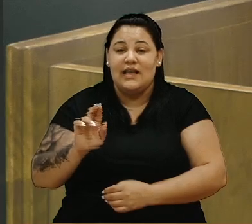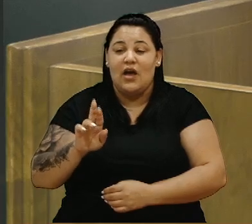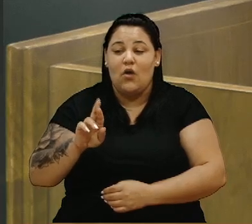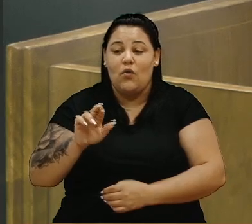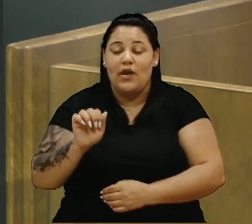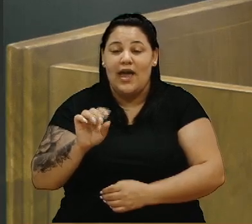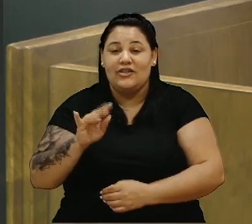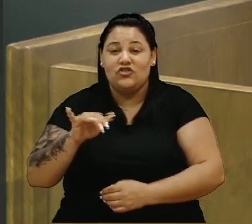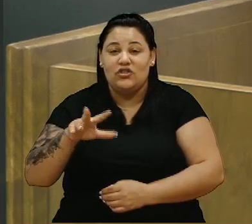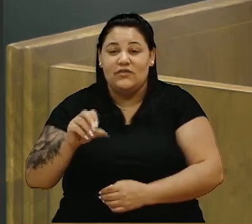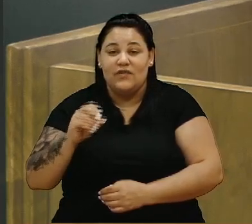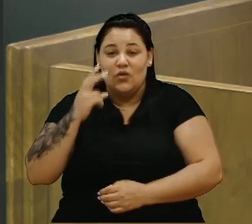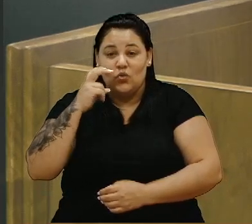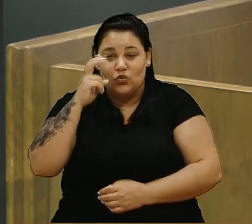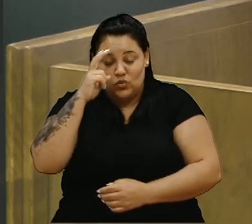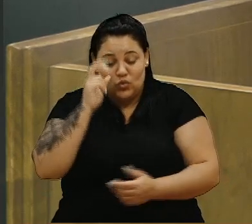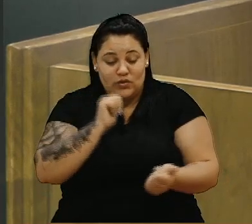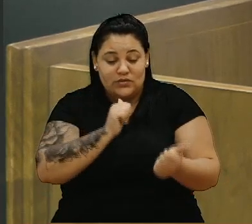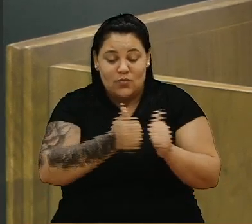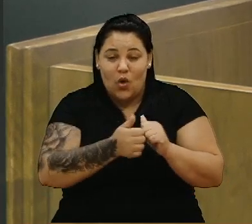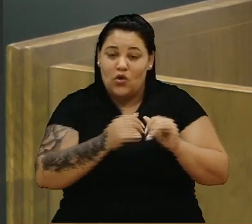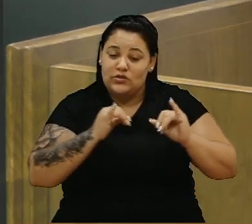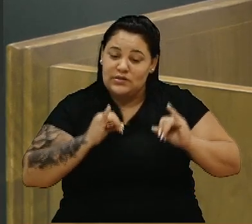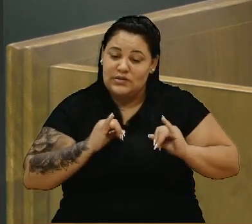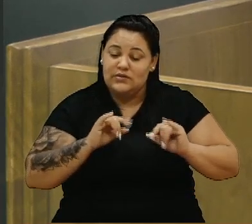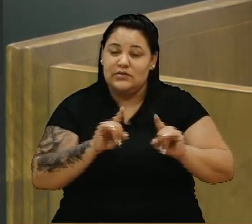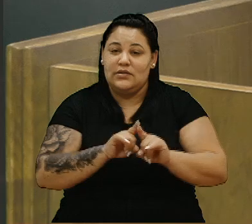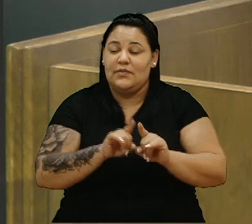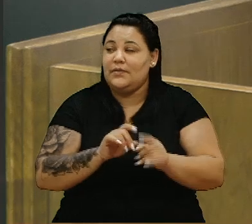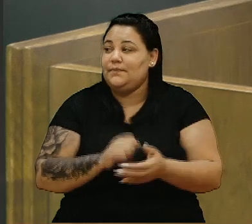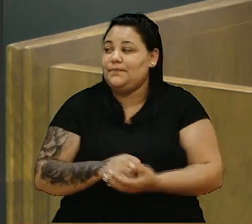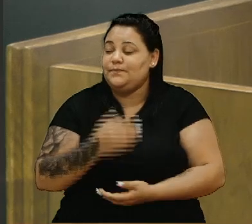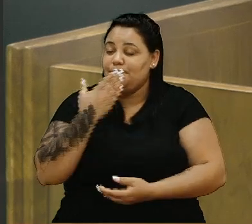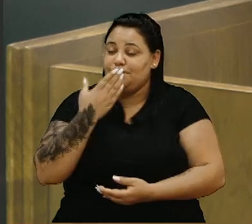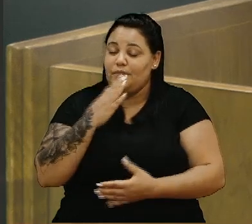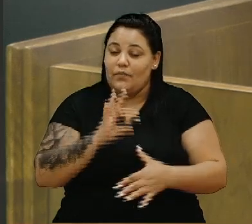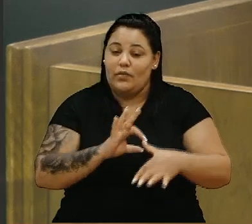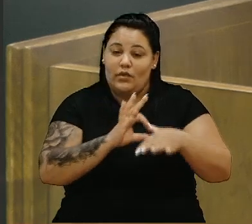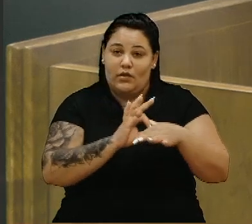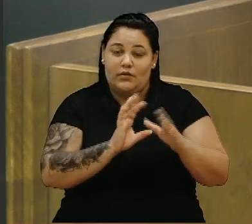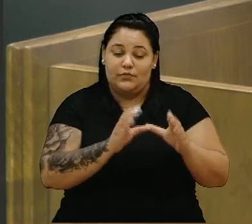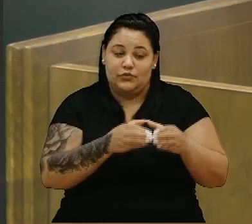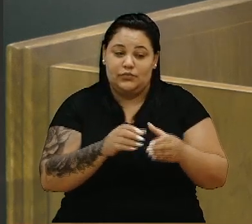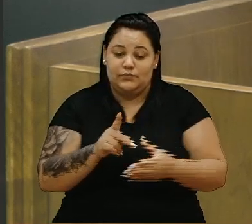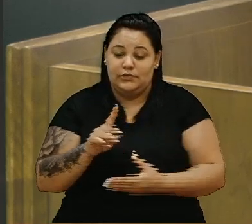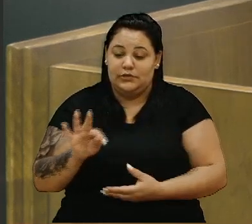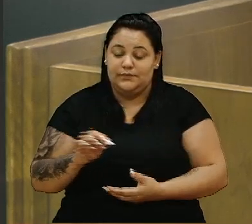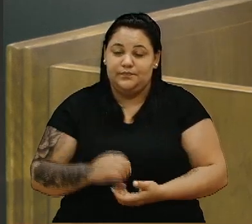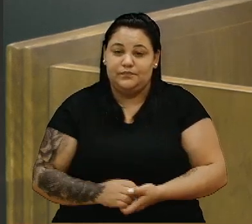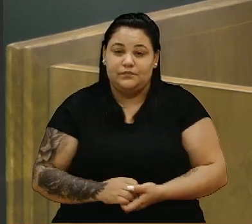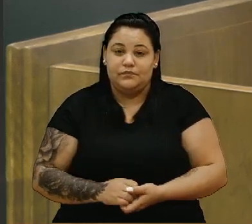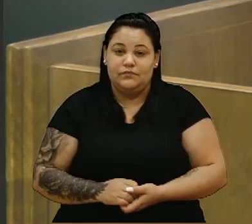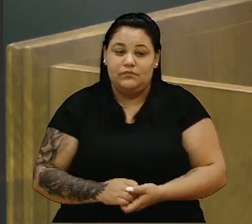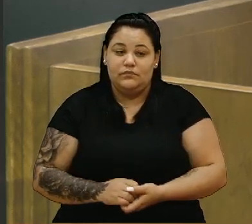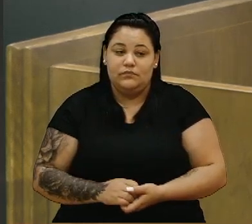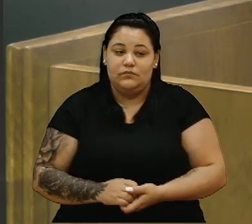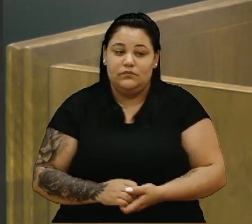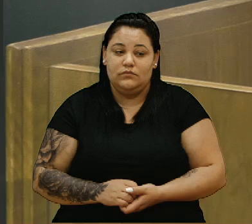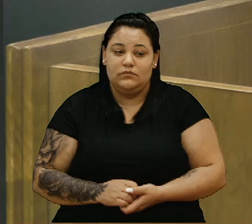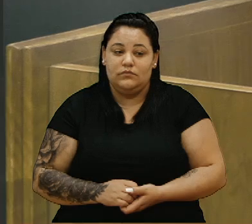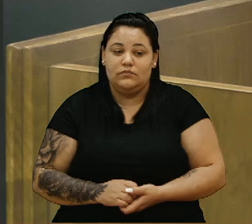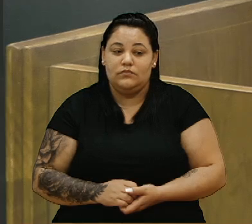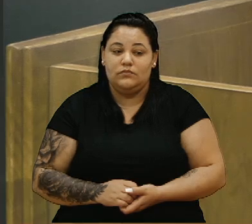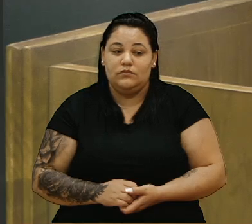de lazer. Eu peço uma declaração de líder para a bancada do PT. Segue em declaração de líder do Partido